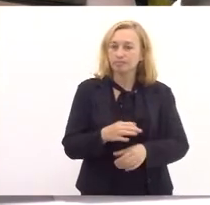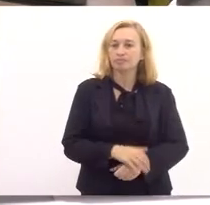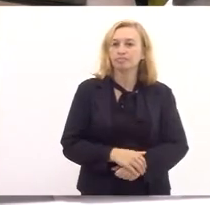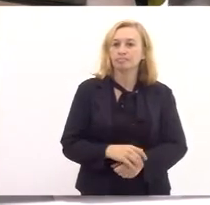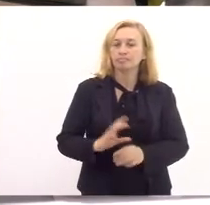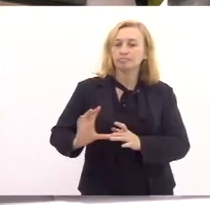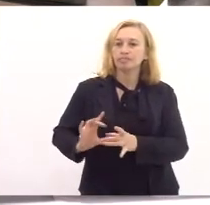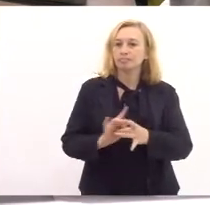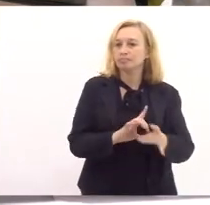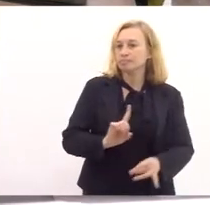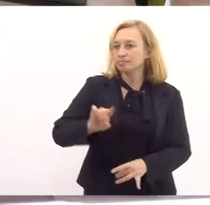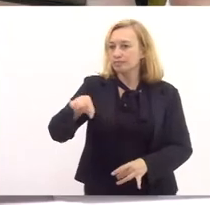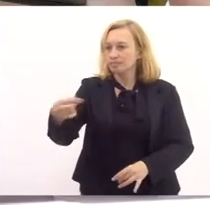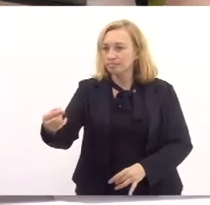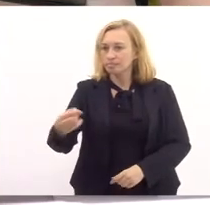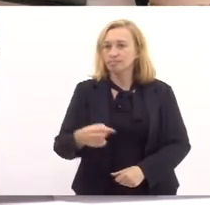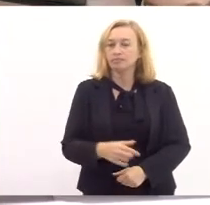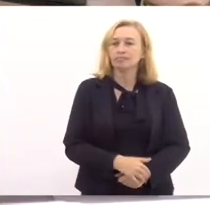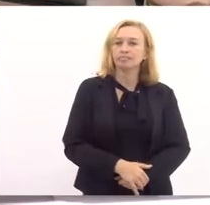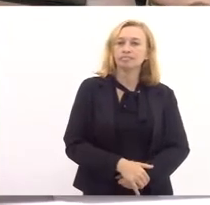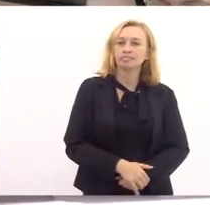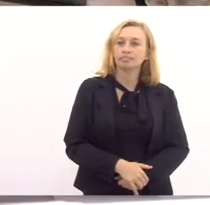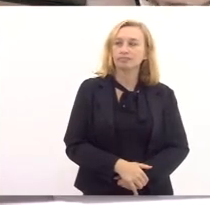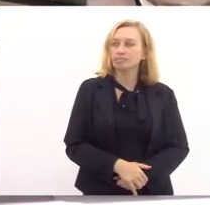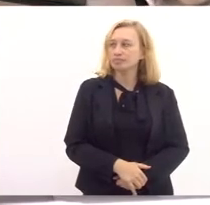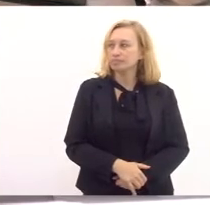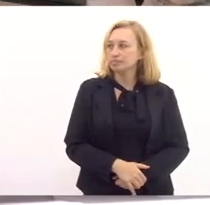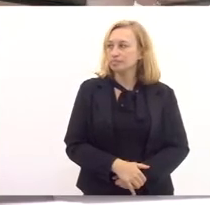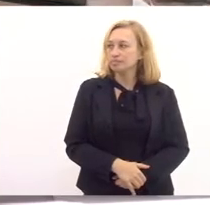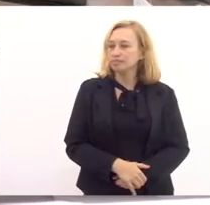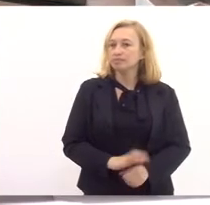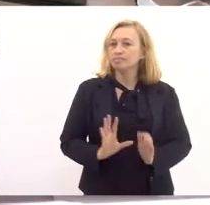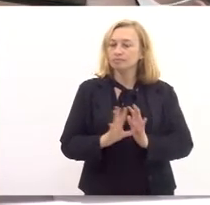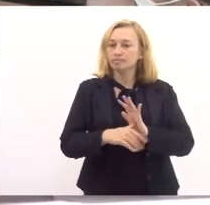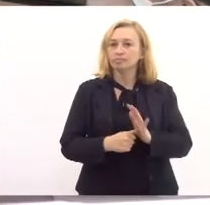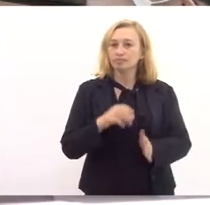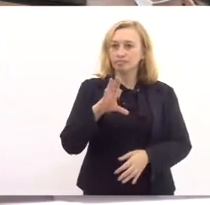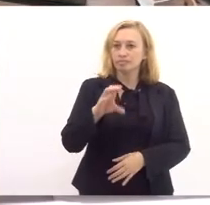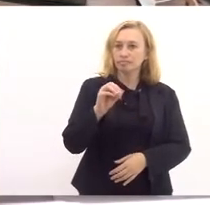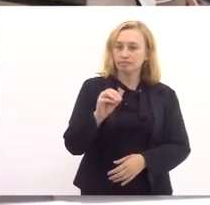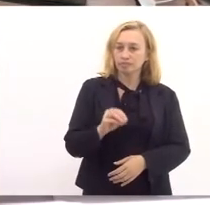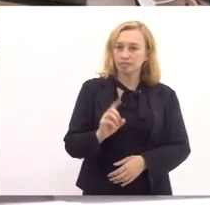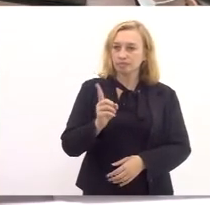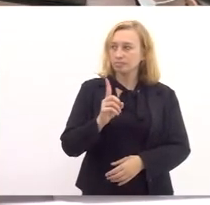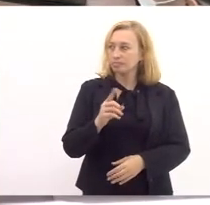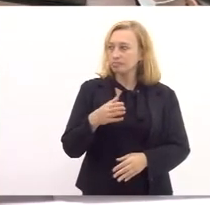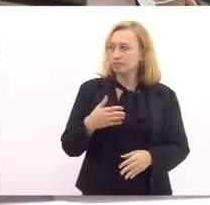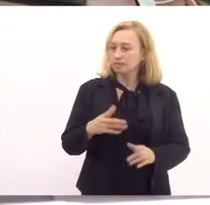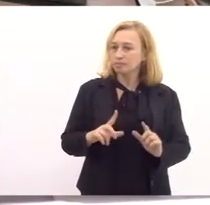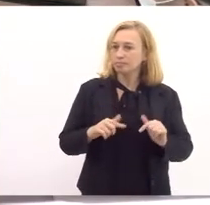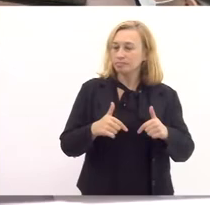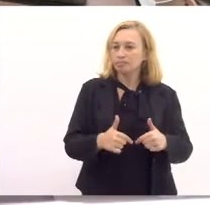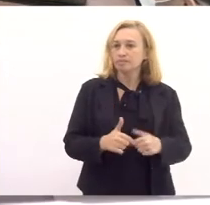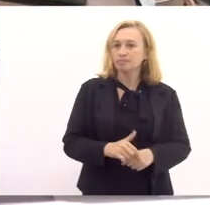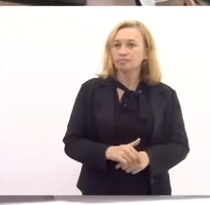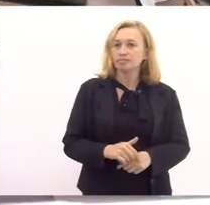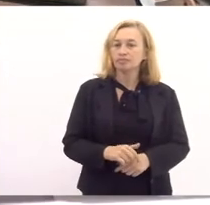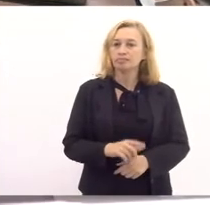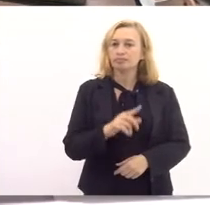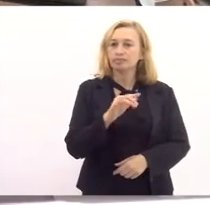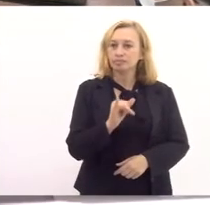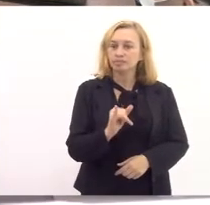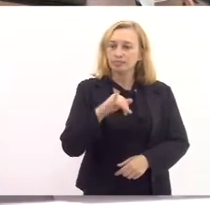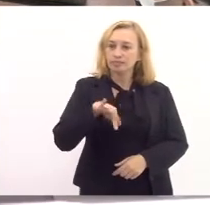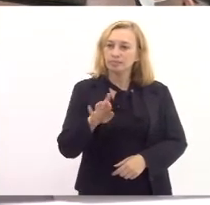associada à outra ponta, que é a do roubo dos cabos. Ainda nem entramos na infra,